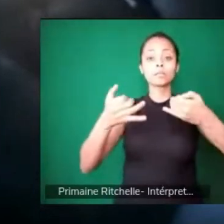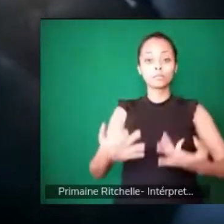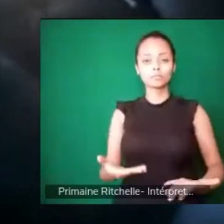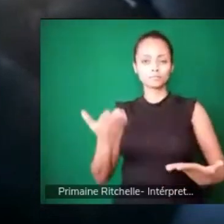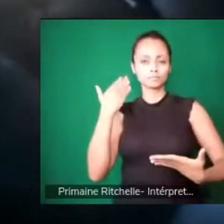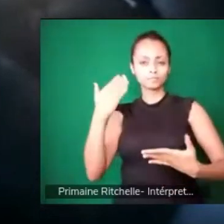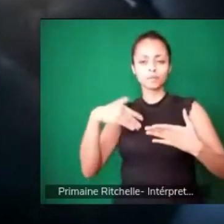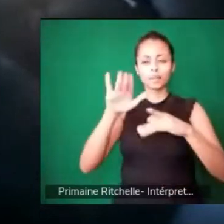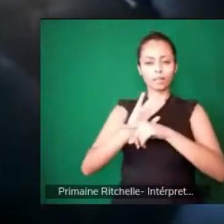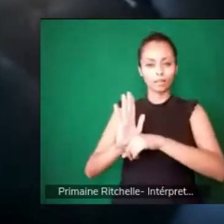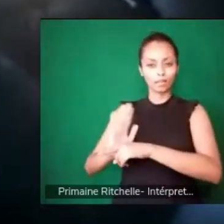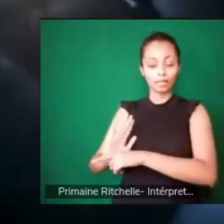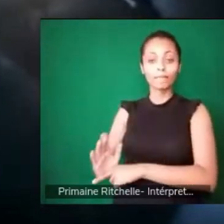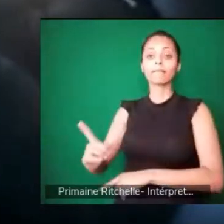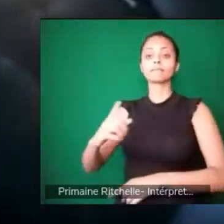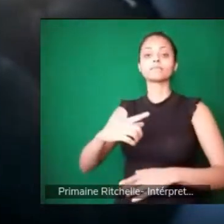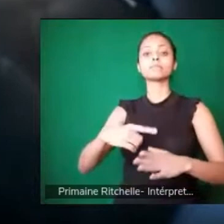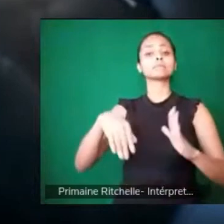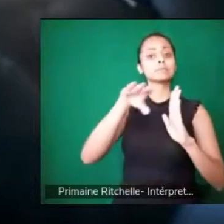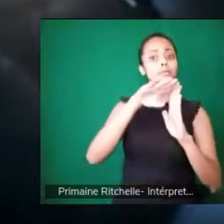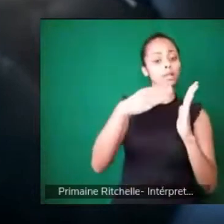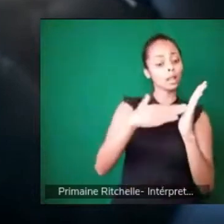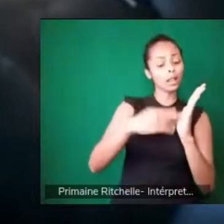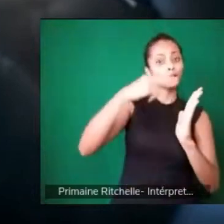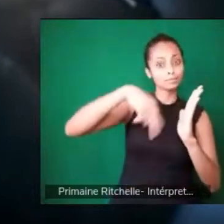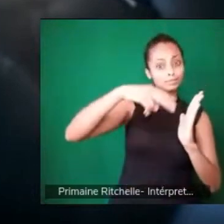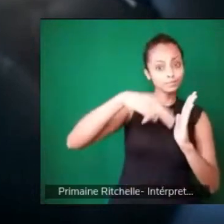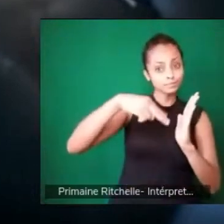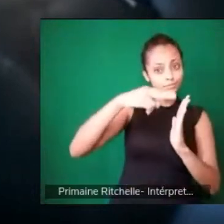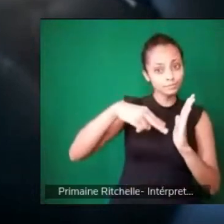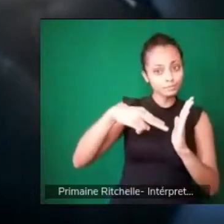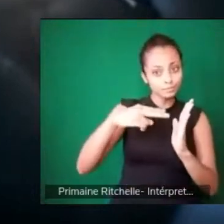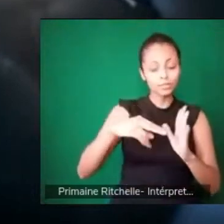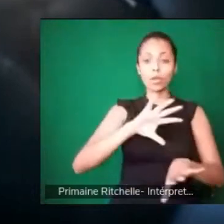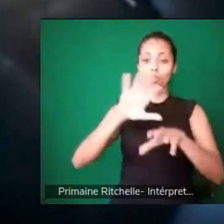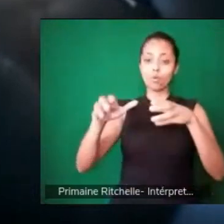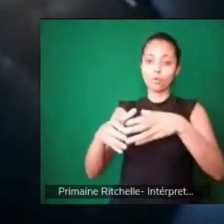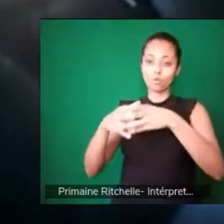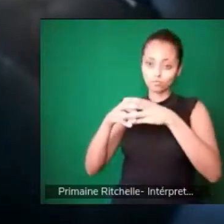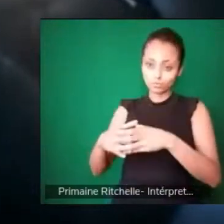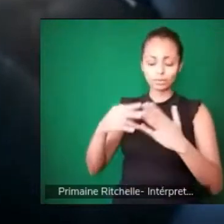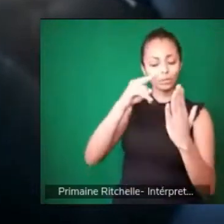Sempre leiam os e-books das comissões do Projeto Reencontro, né? Para se orientarem da melhor maneira possível.